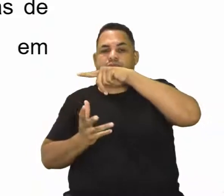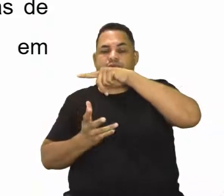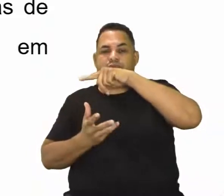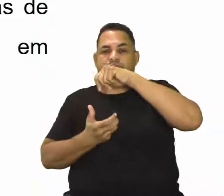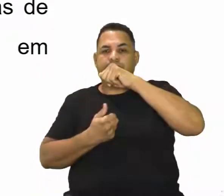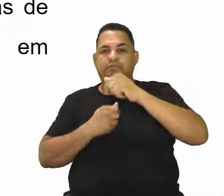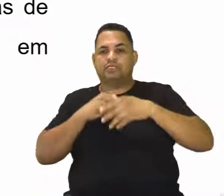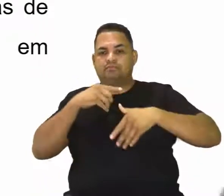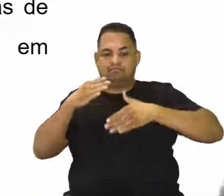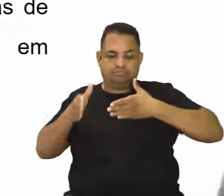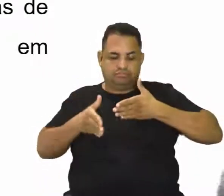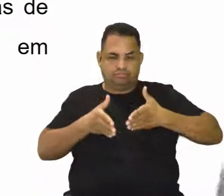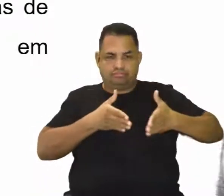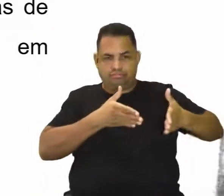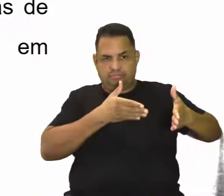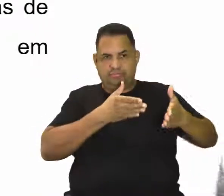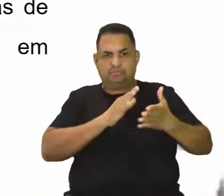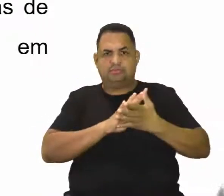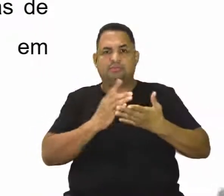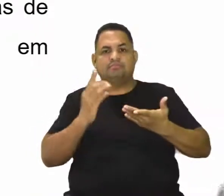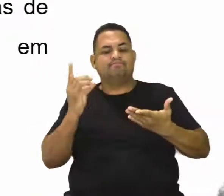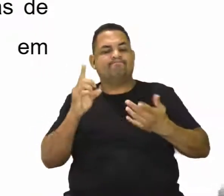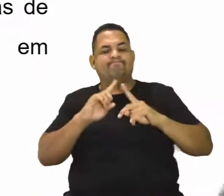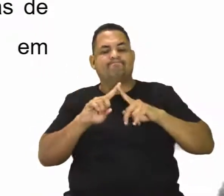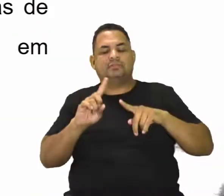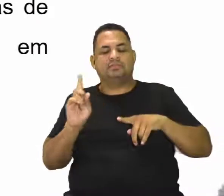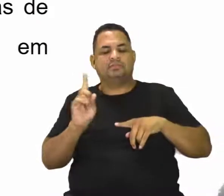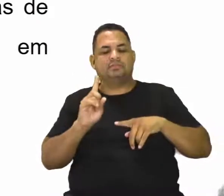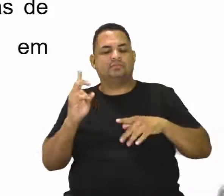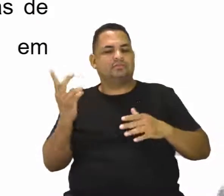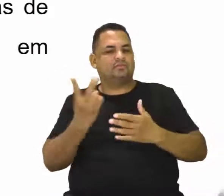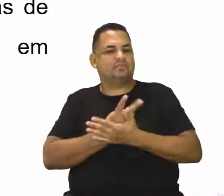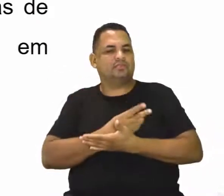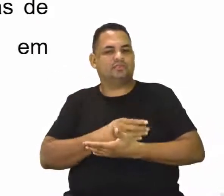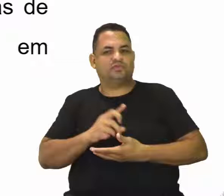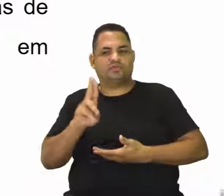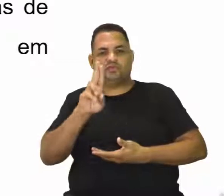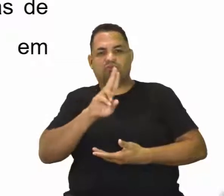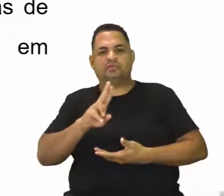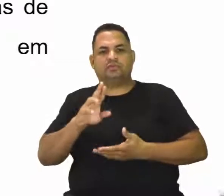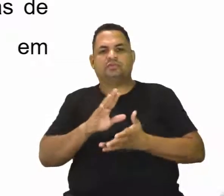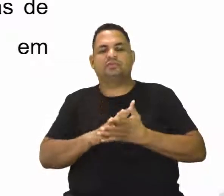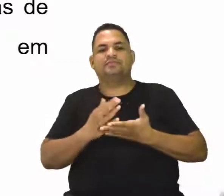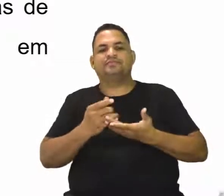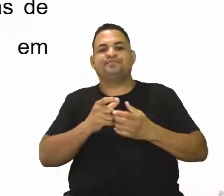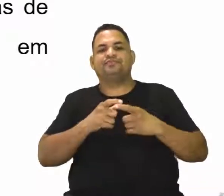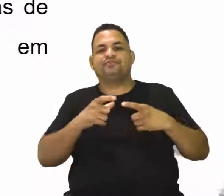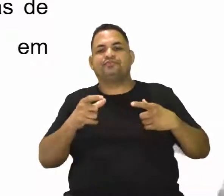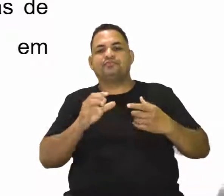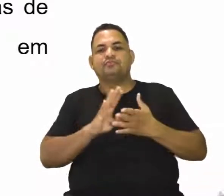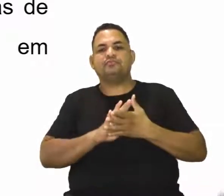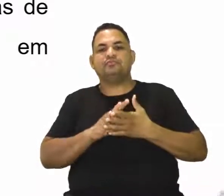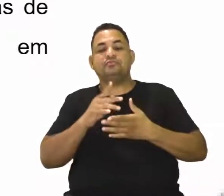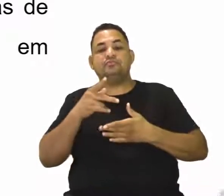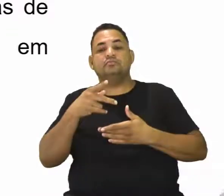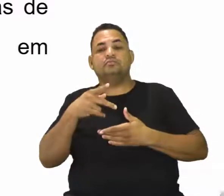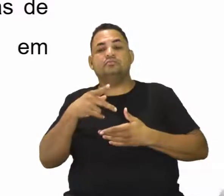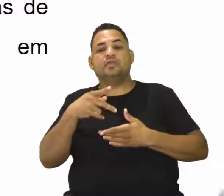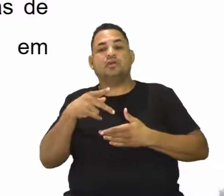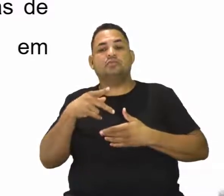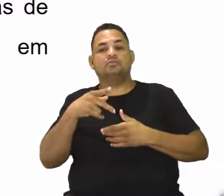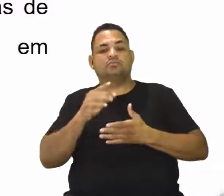na produção, o mesmo não acontece com o consumo, uma vez que esse cresce somente em